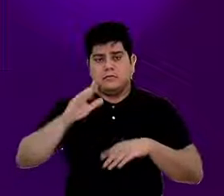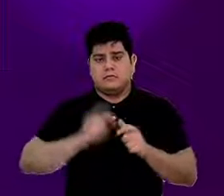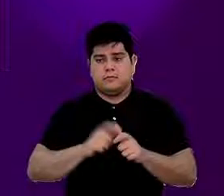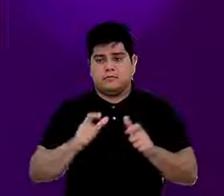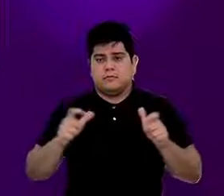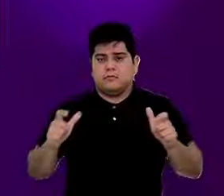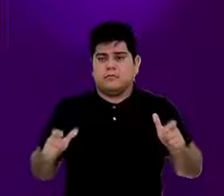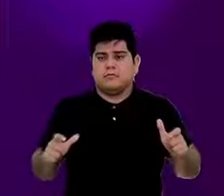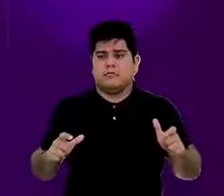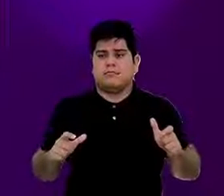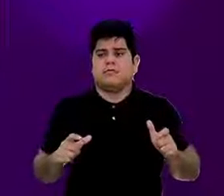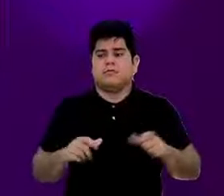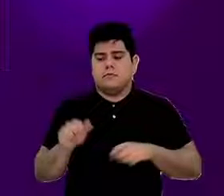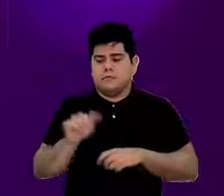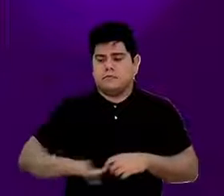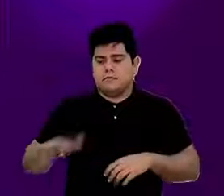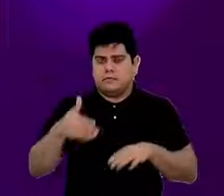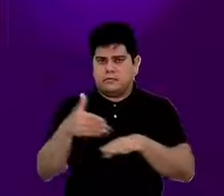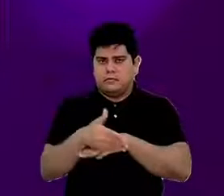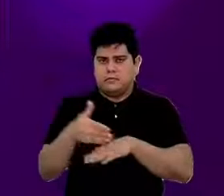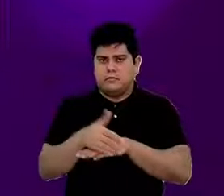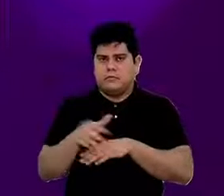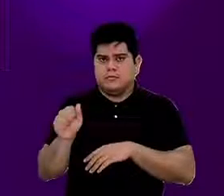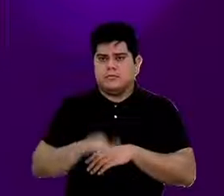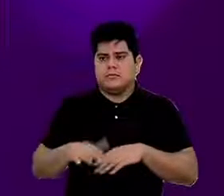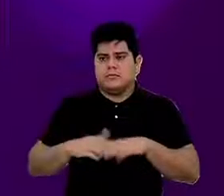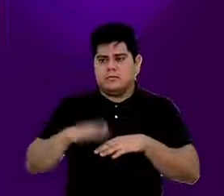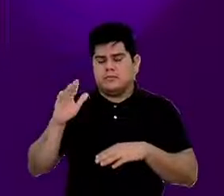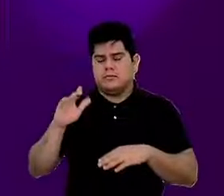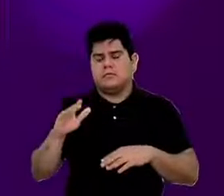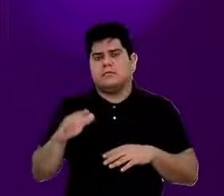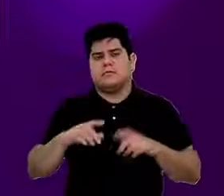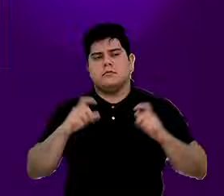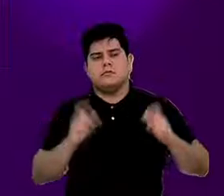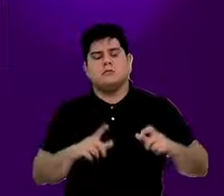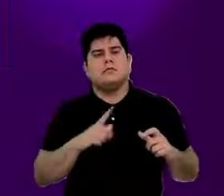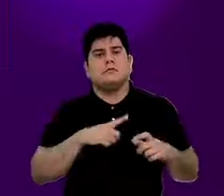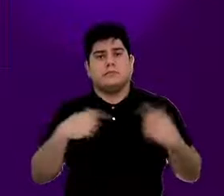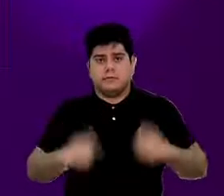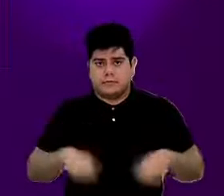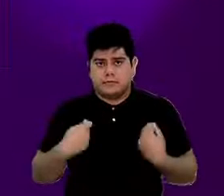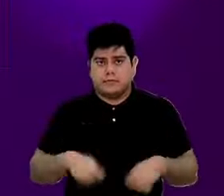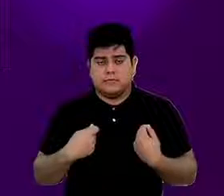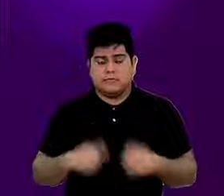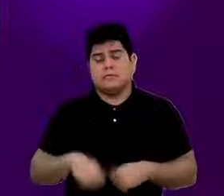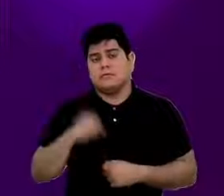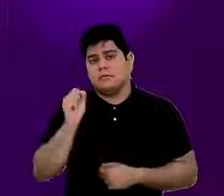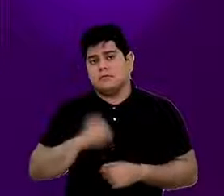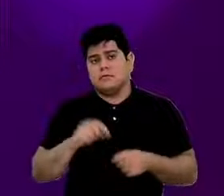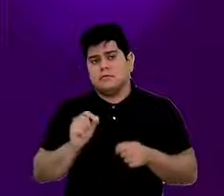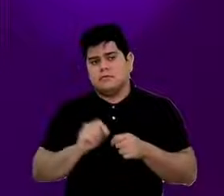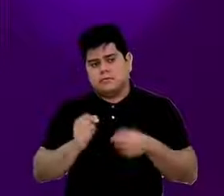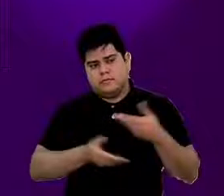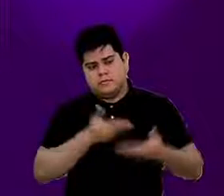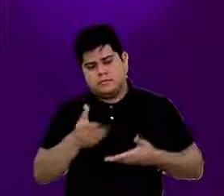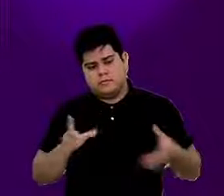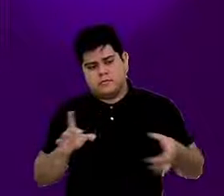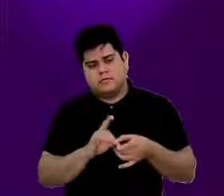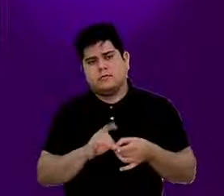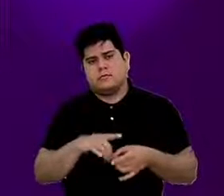não especialidades, né, das áreas de atuação da cardiologia, aonde a gente precisa fazer esse cuidado integrado,